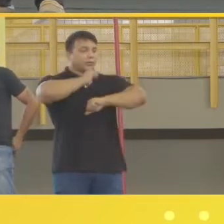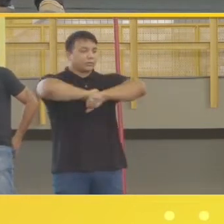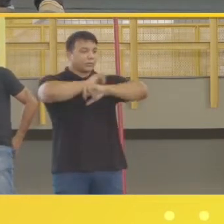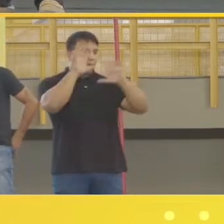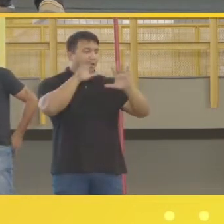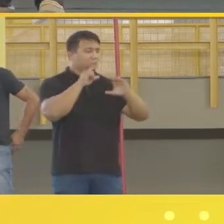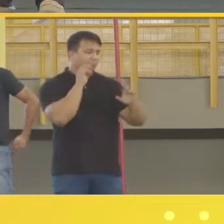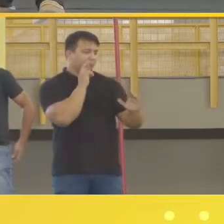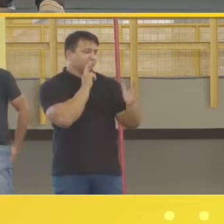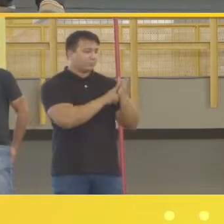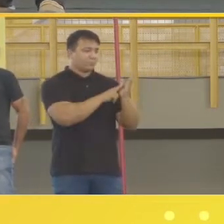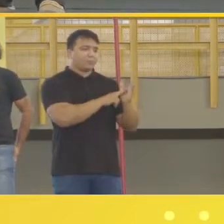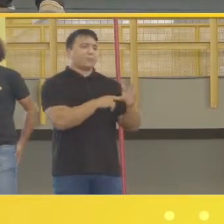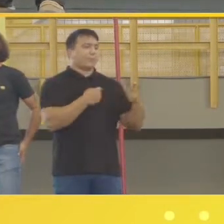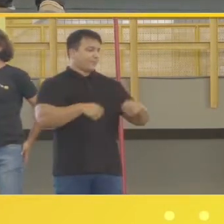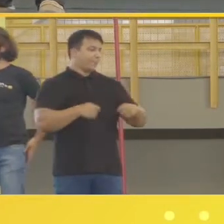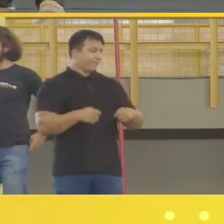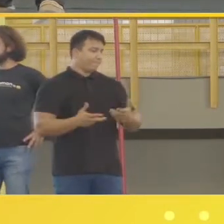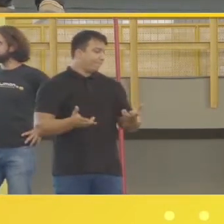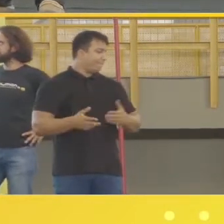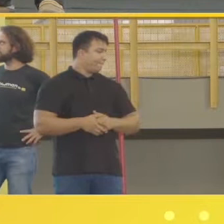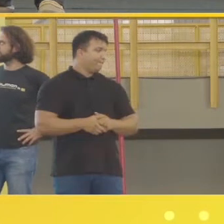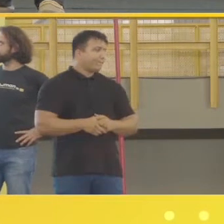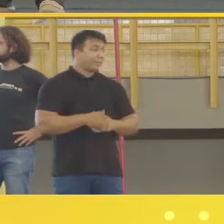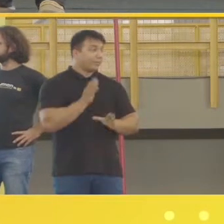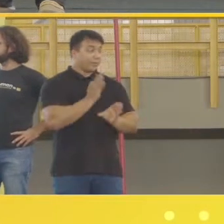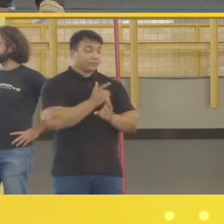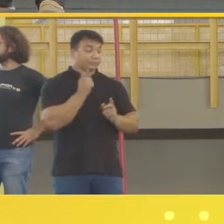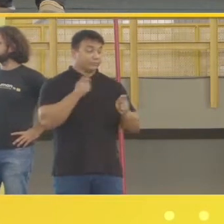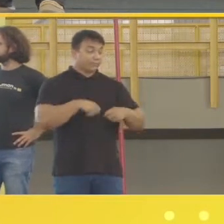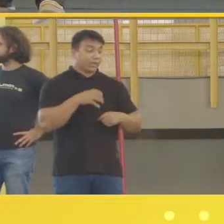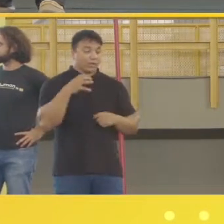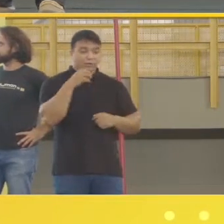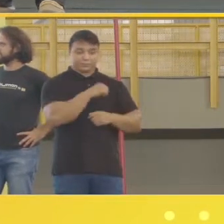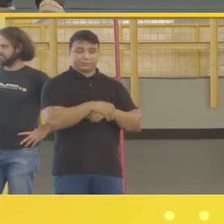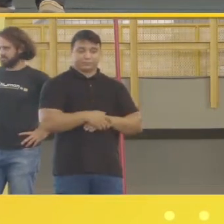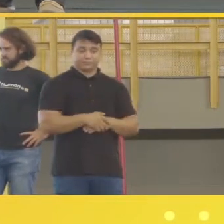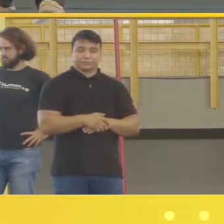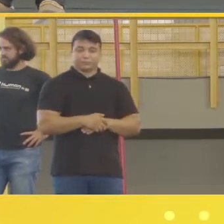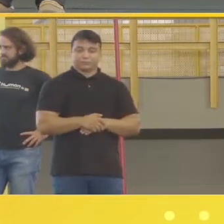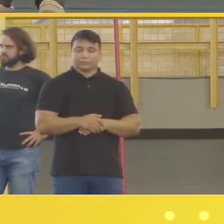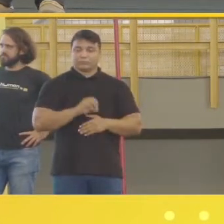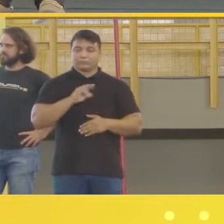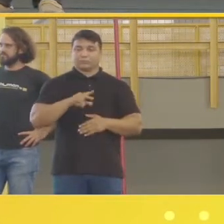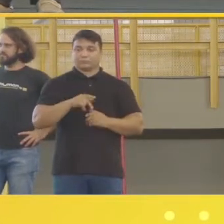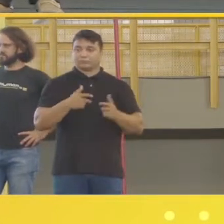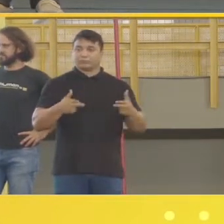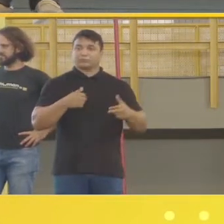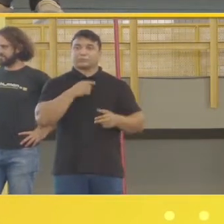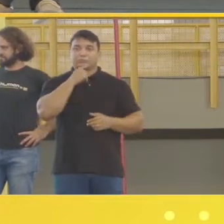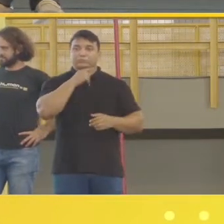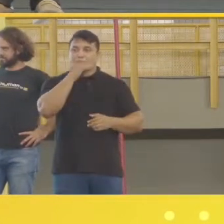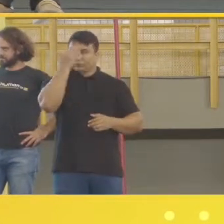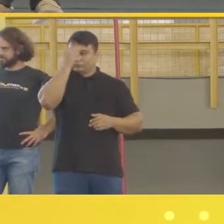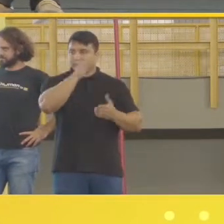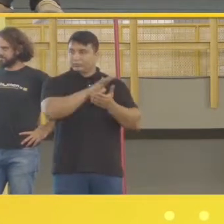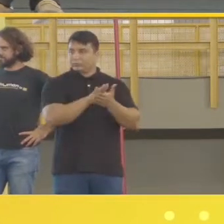É nessa que você tem que apostar. É nessa que você tem que perder algum tempo. Não na que você não está